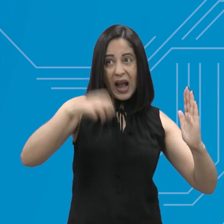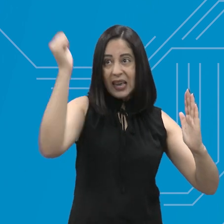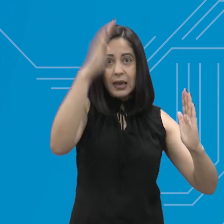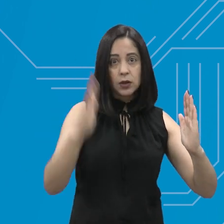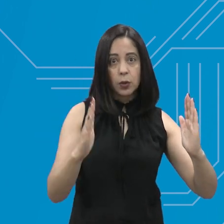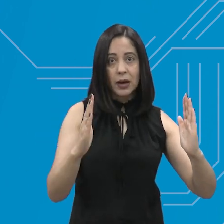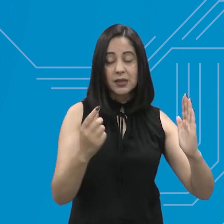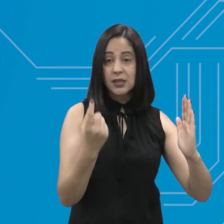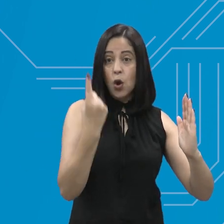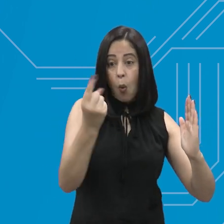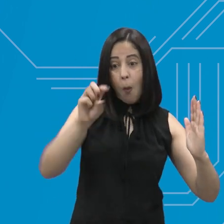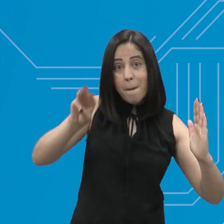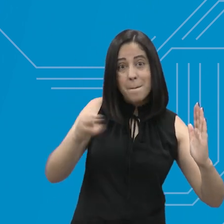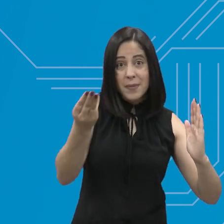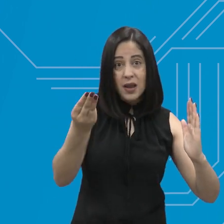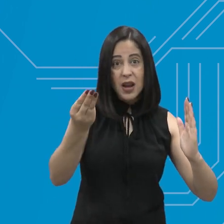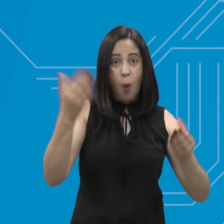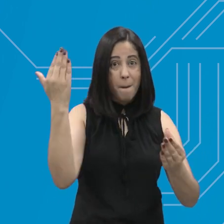Brasil registrou cerca de